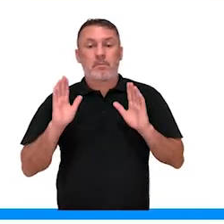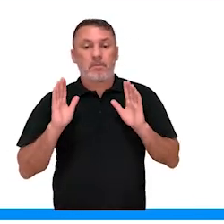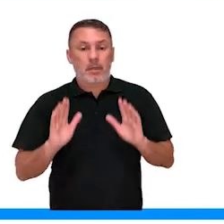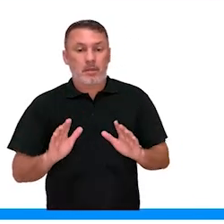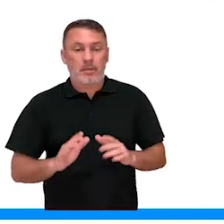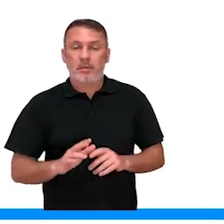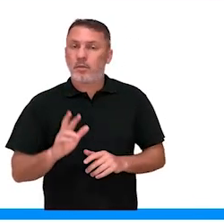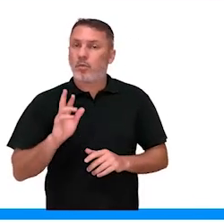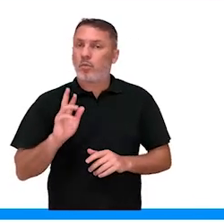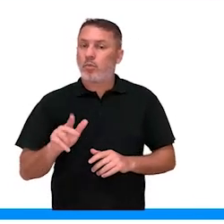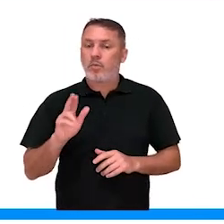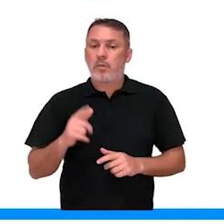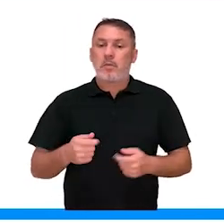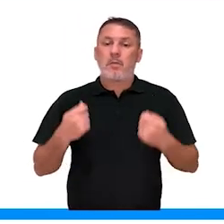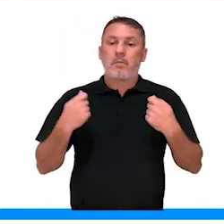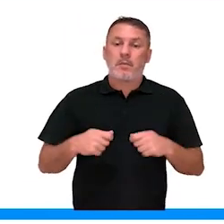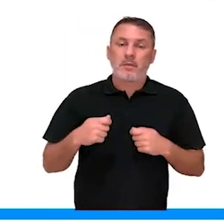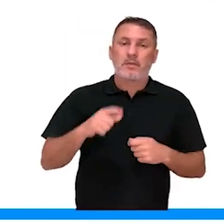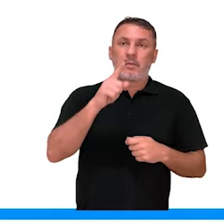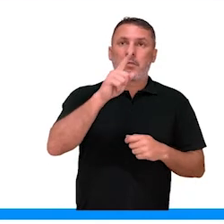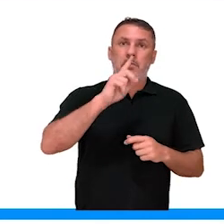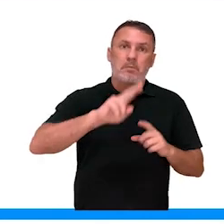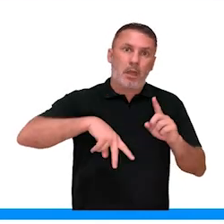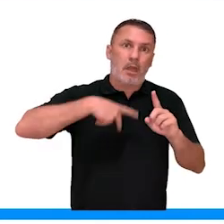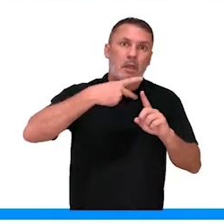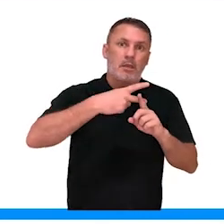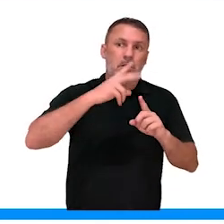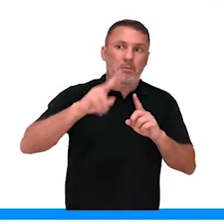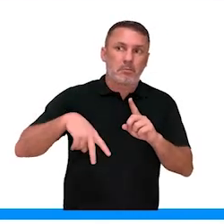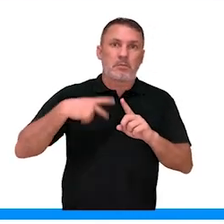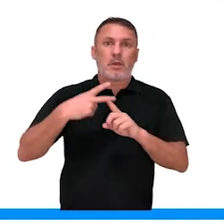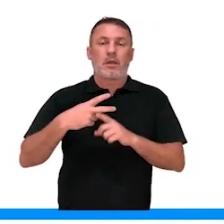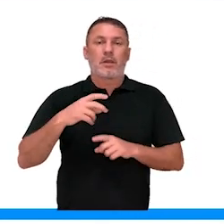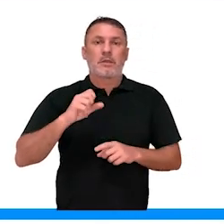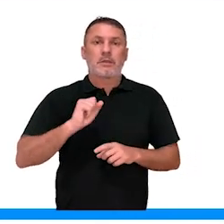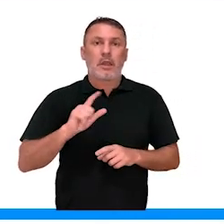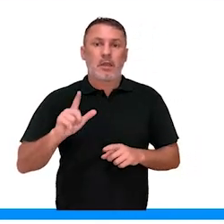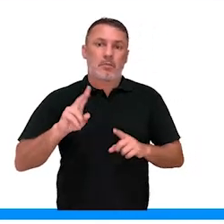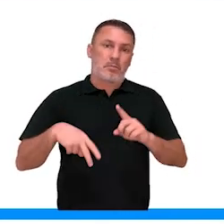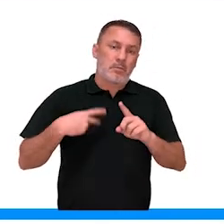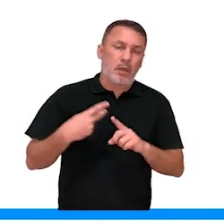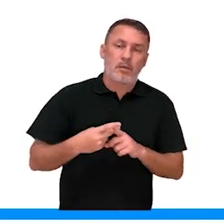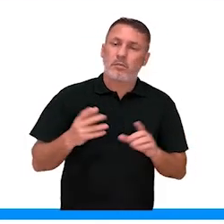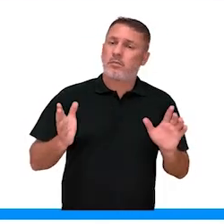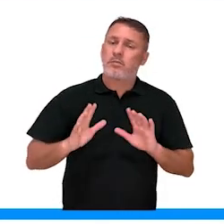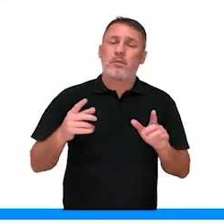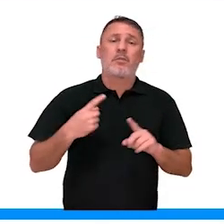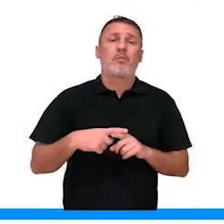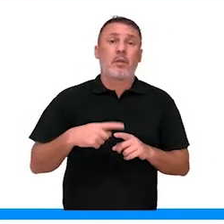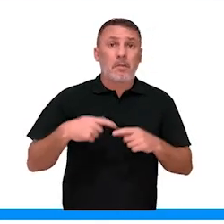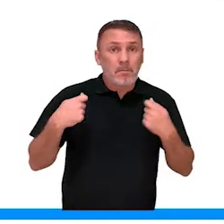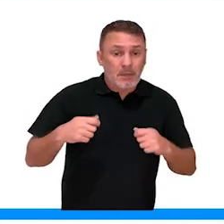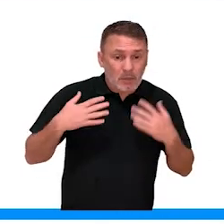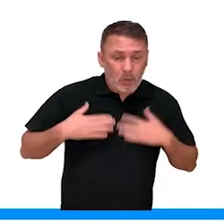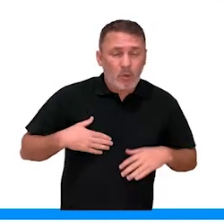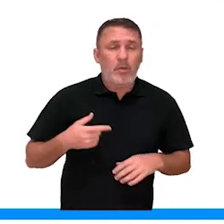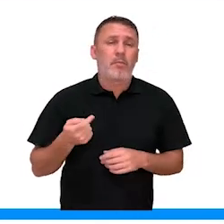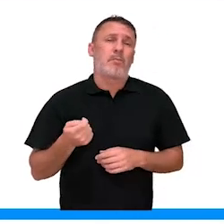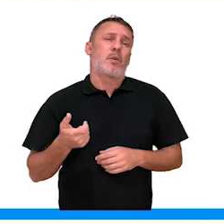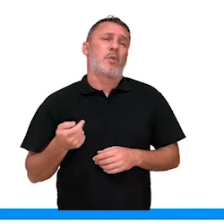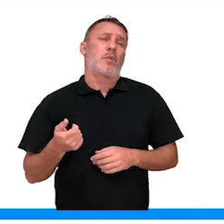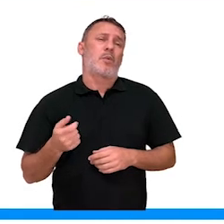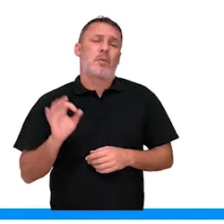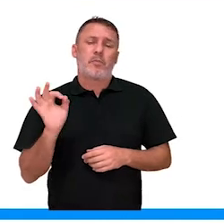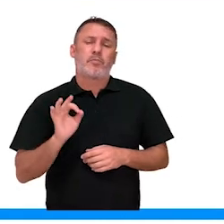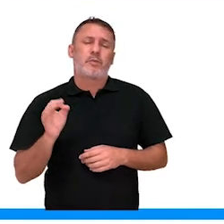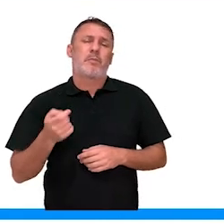Porém, não é necessária nenhuma suplementação de sais minerais, porque a quantidade que a gente precisa deles é